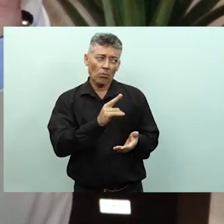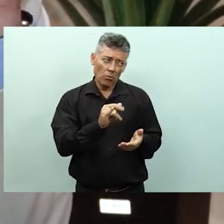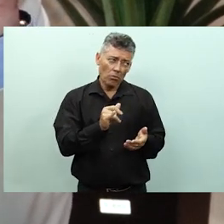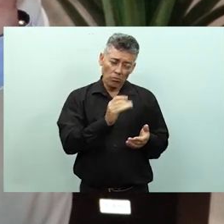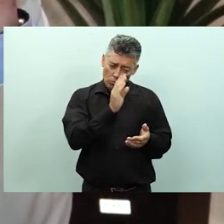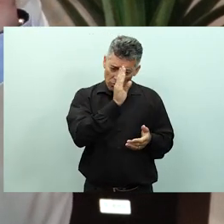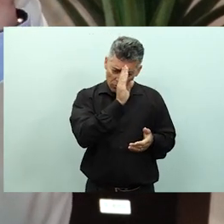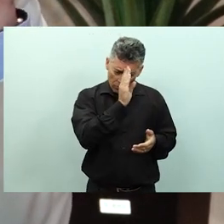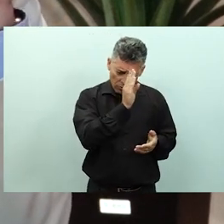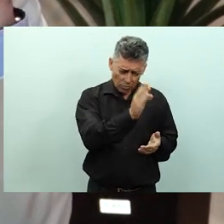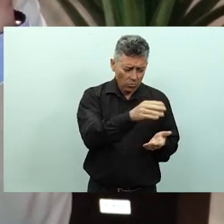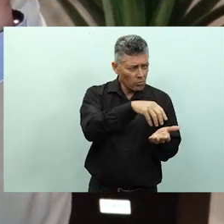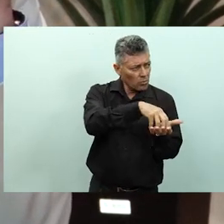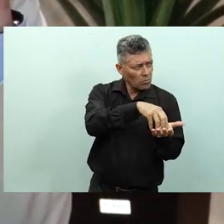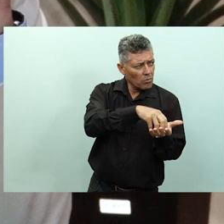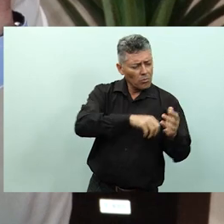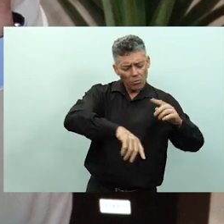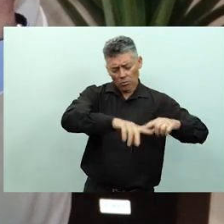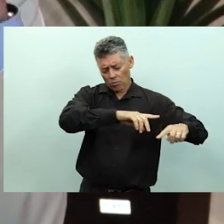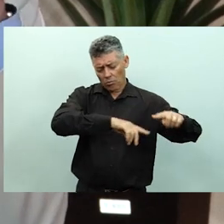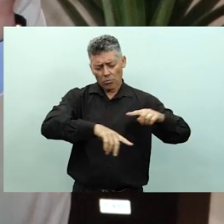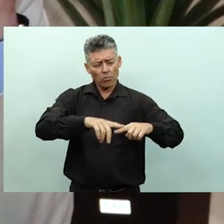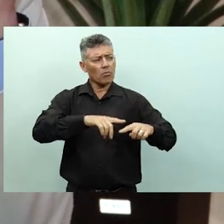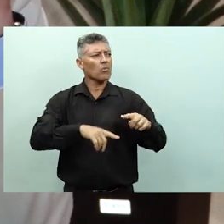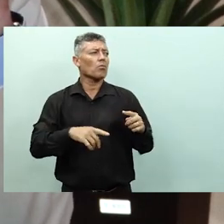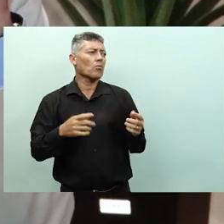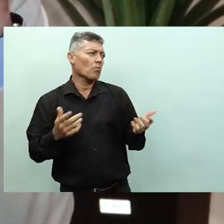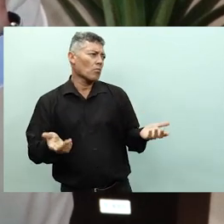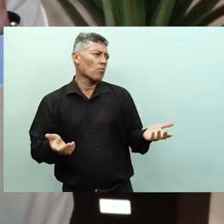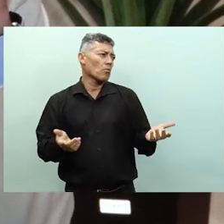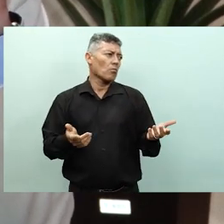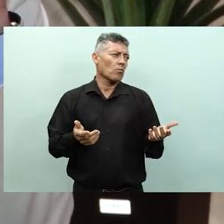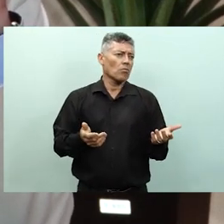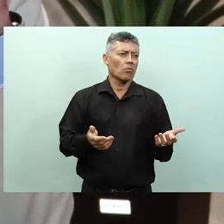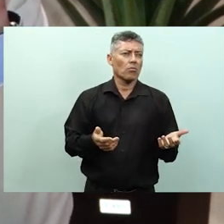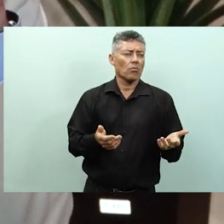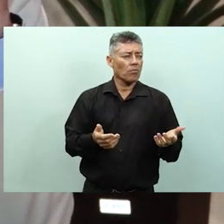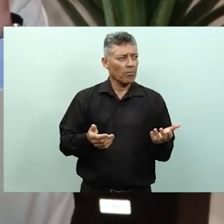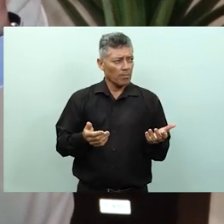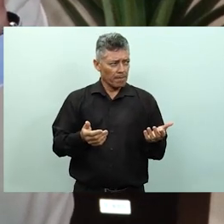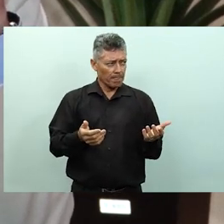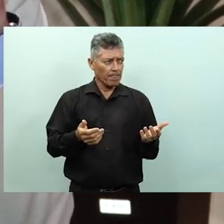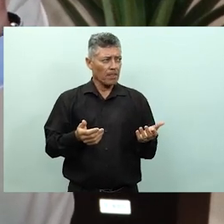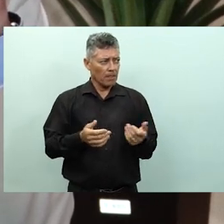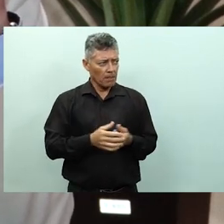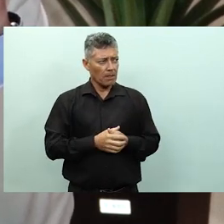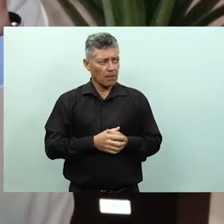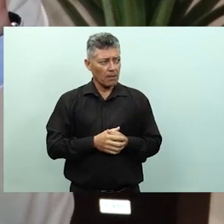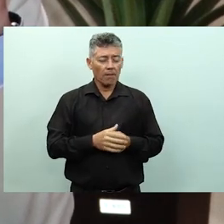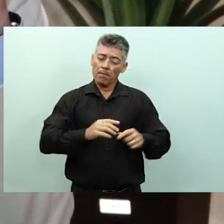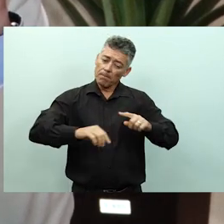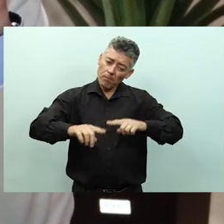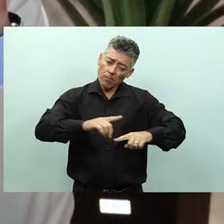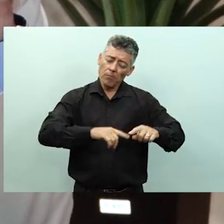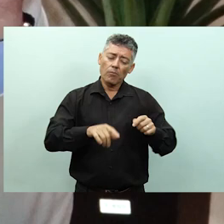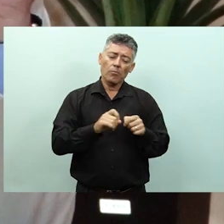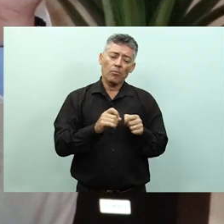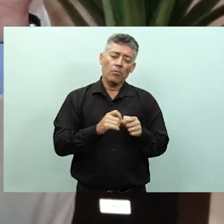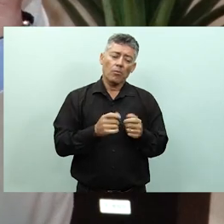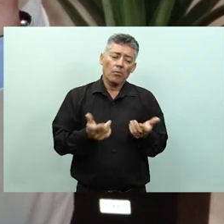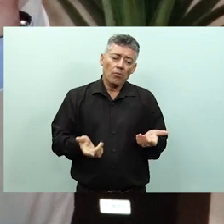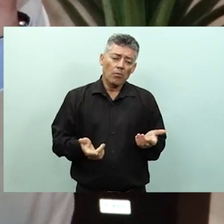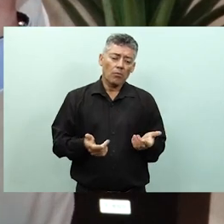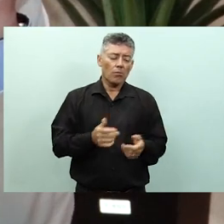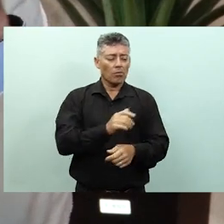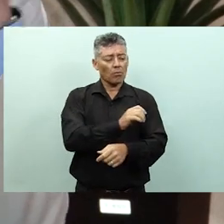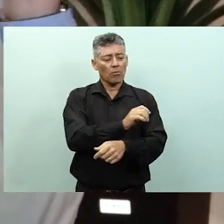Ela não é que ela fosse centralizadora. Ela era líder. Era uma líder. Um líder faz